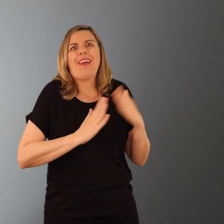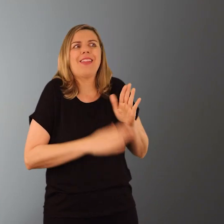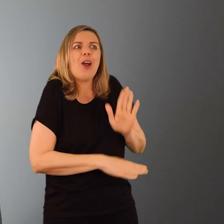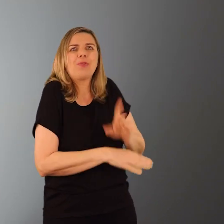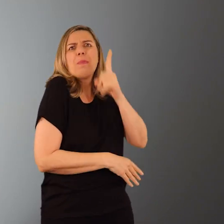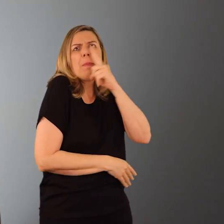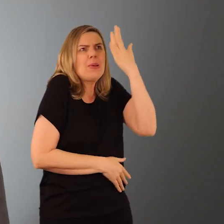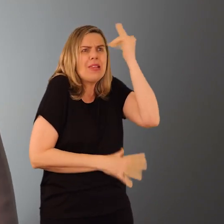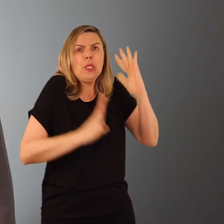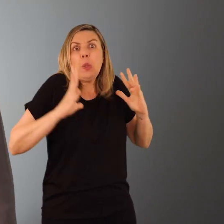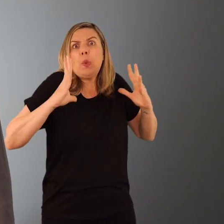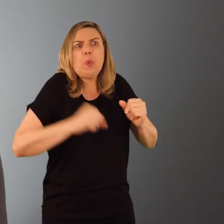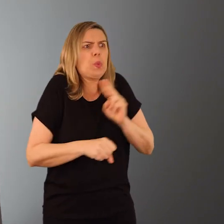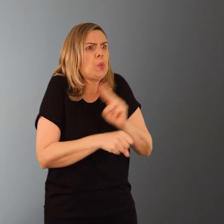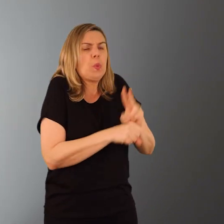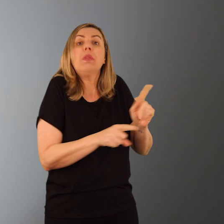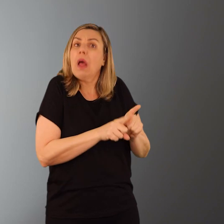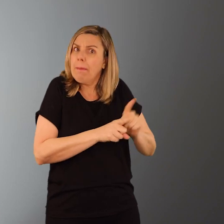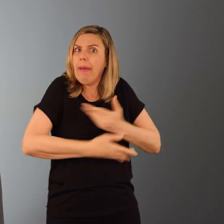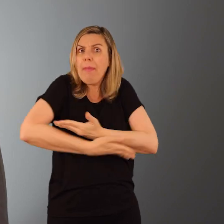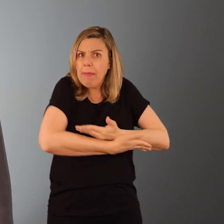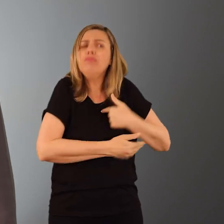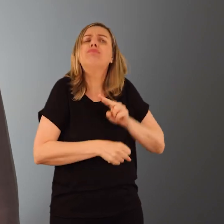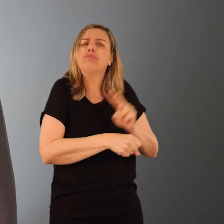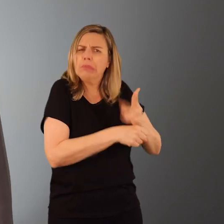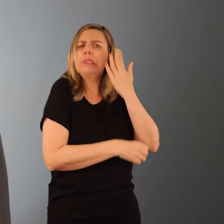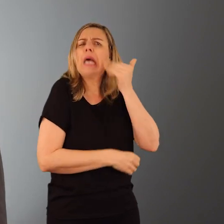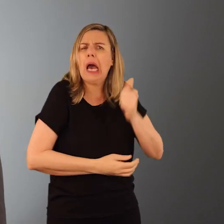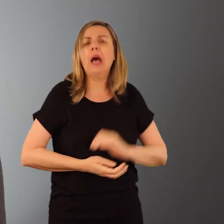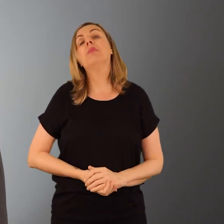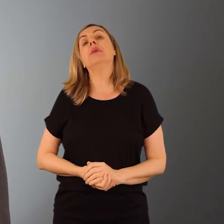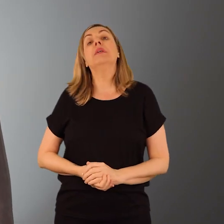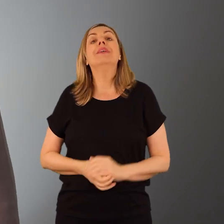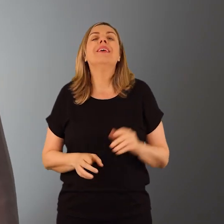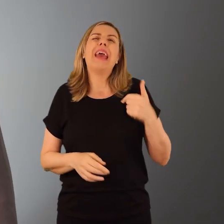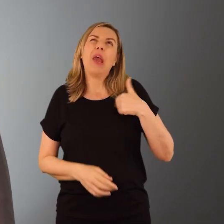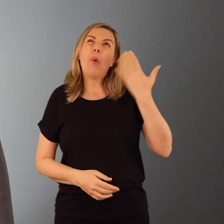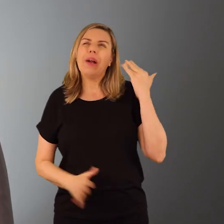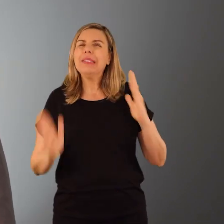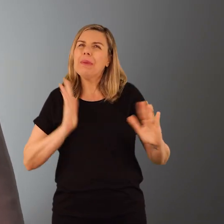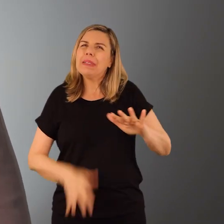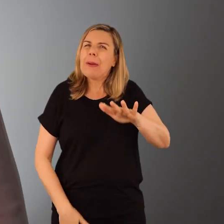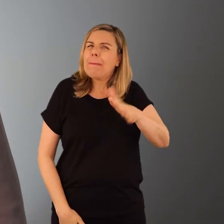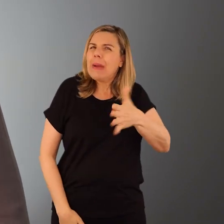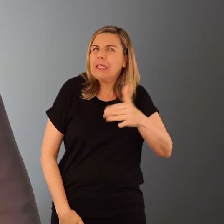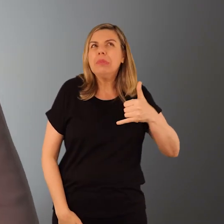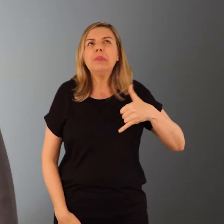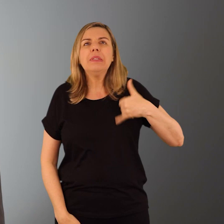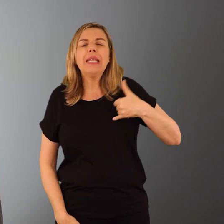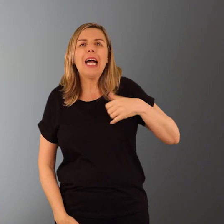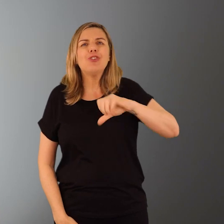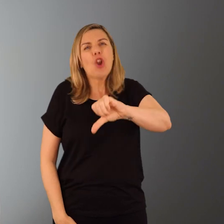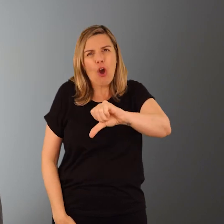mãe, sei fazer tudo de casa, até cuidar de criança, eu sei. Usa os cabelos pretos presos. Eu tinha, assim, aí nessa época